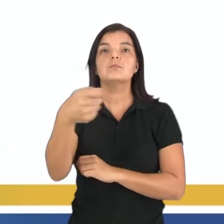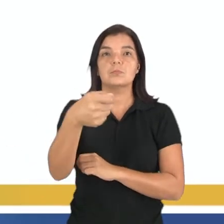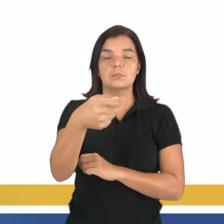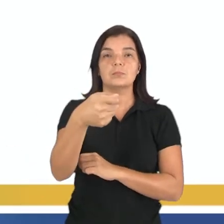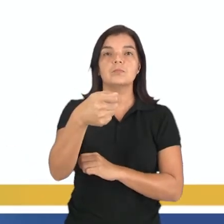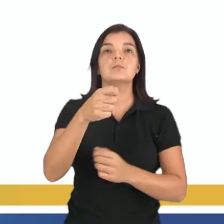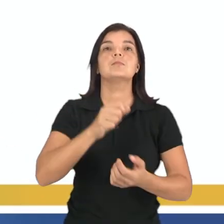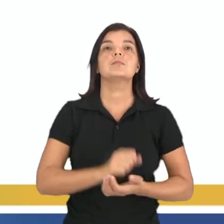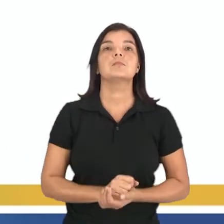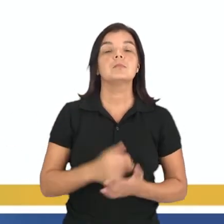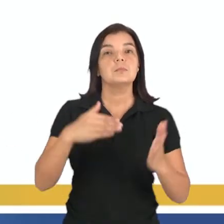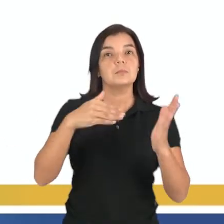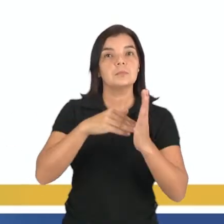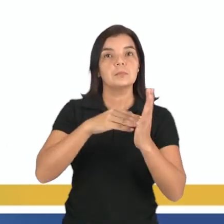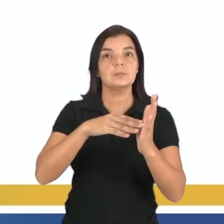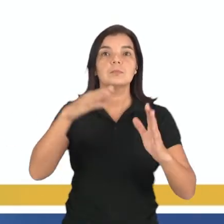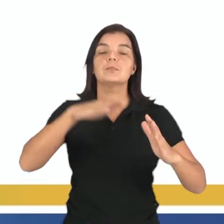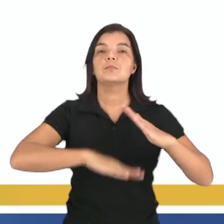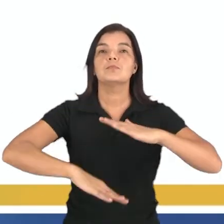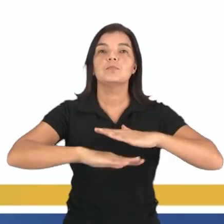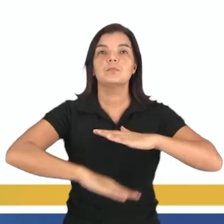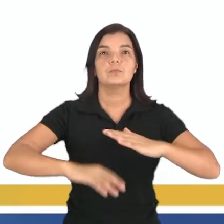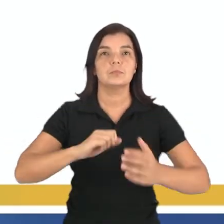suas raquetes, até que ela caia no chão.